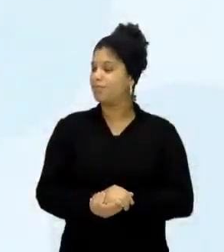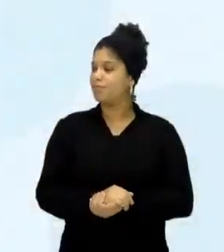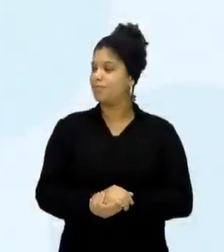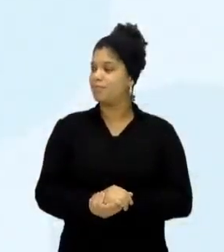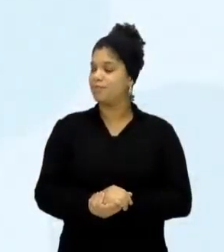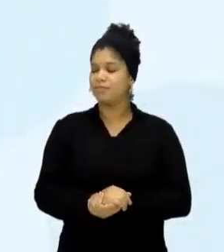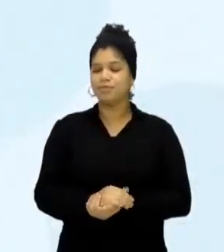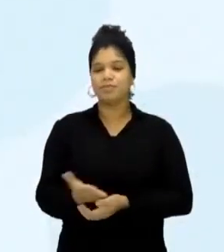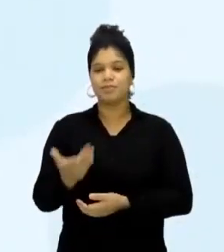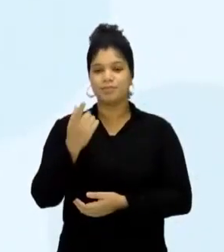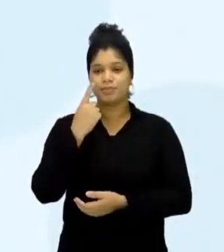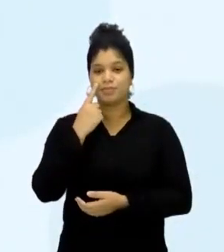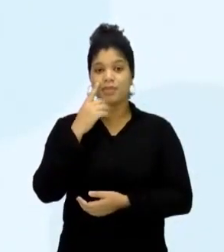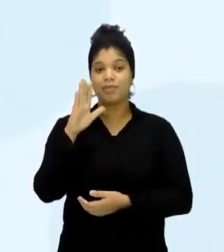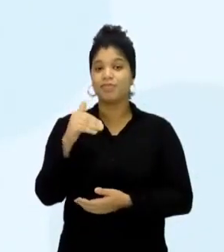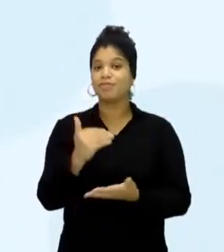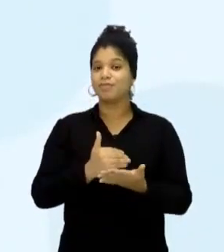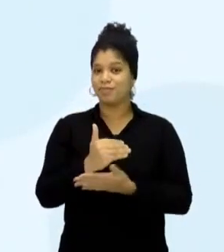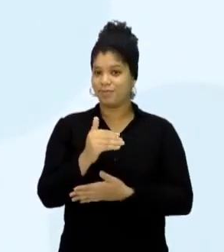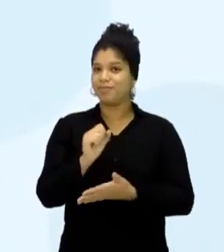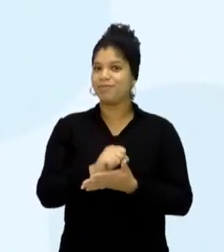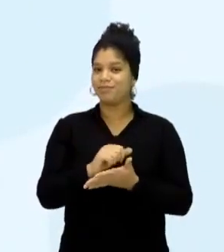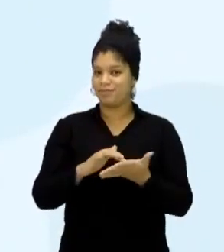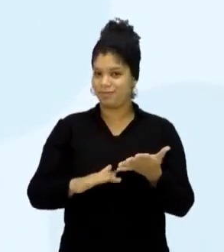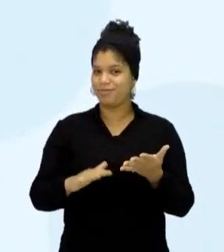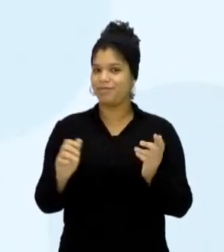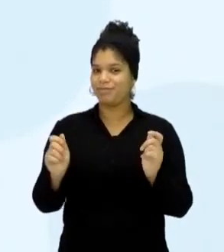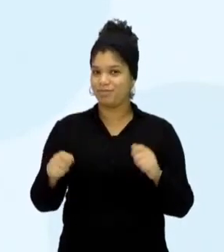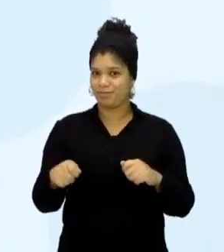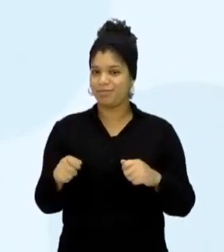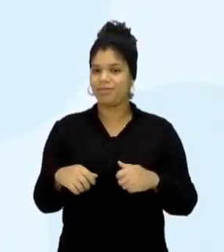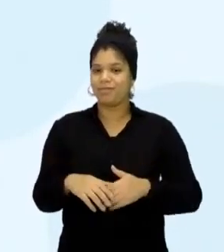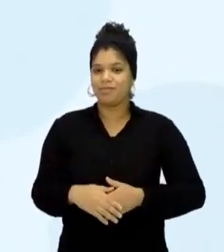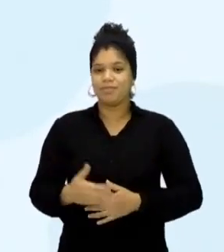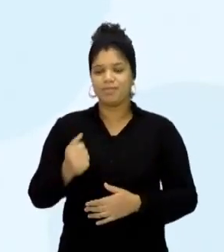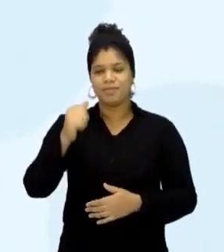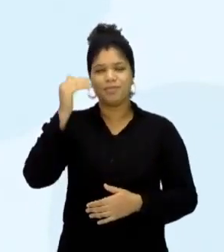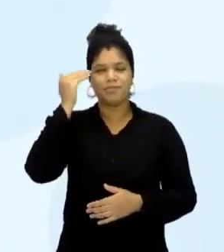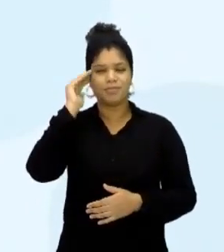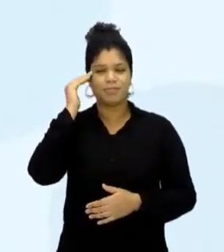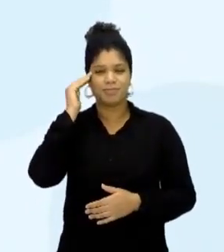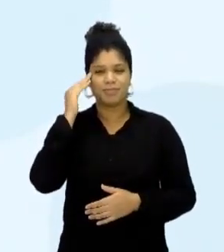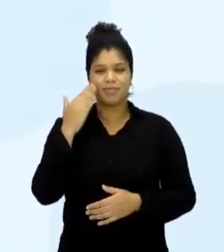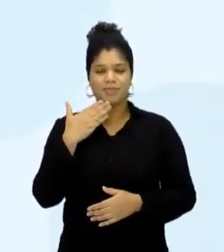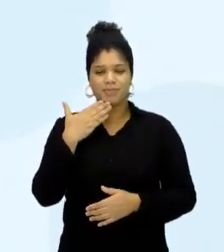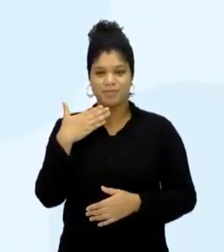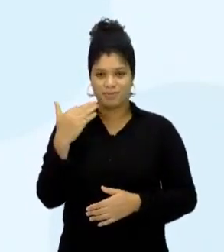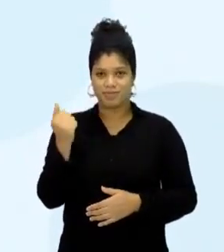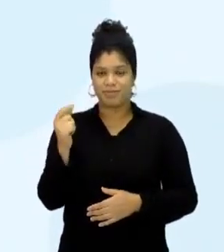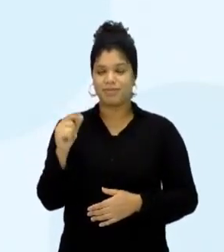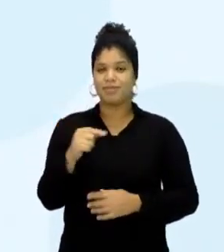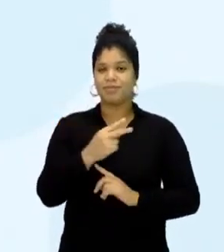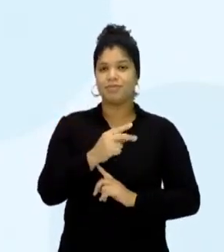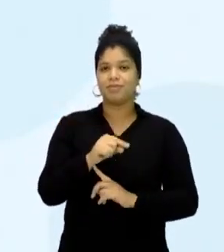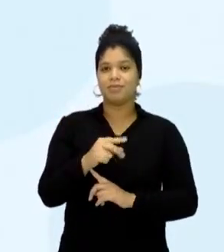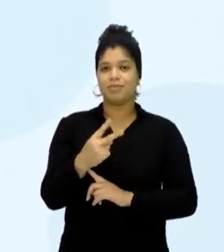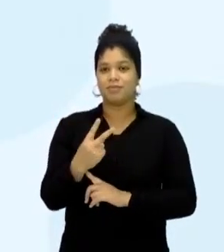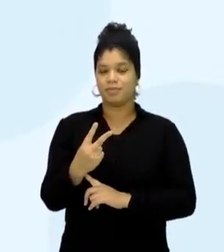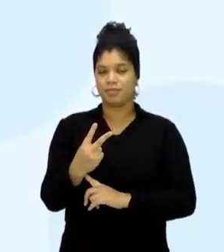para eles. Ah, já vai começar com uma atividade. Vai sim começar com uma atividade. Essa atividade, ela é o